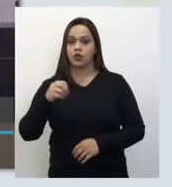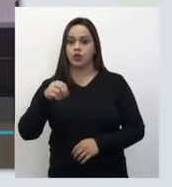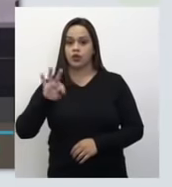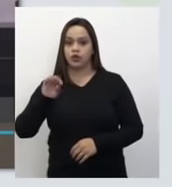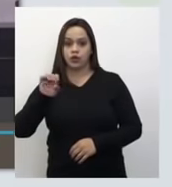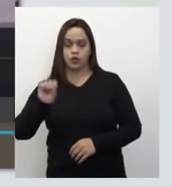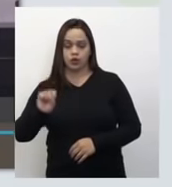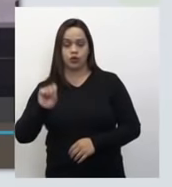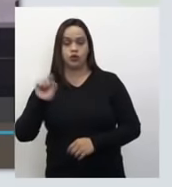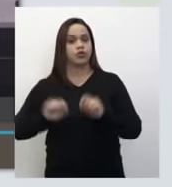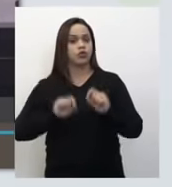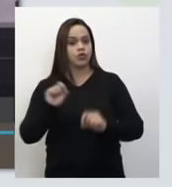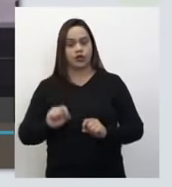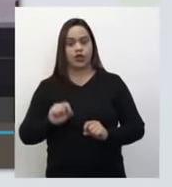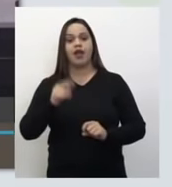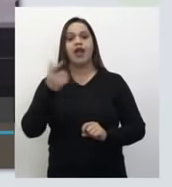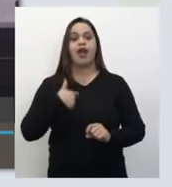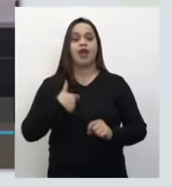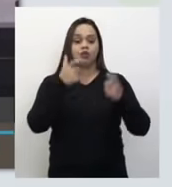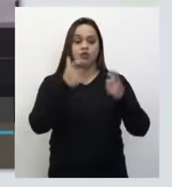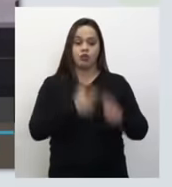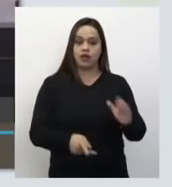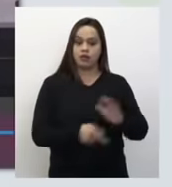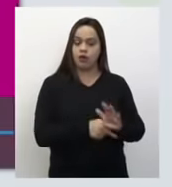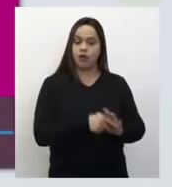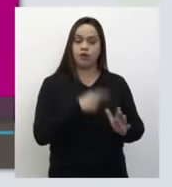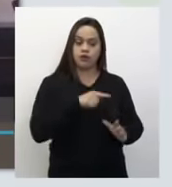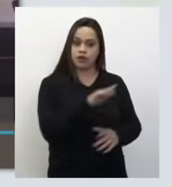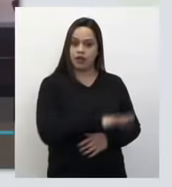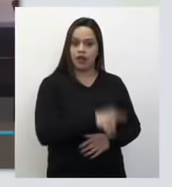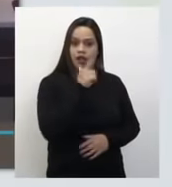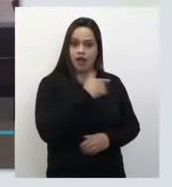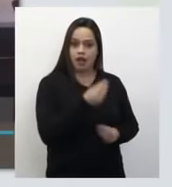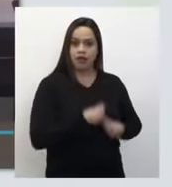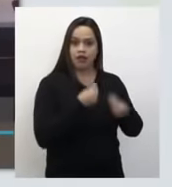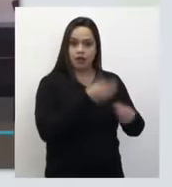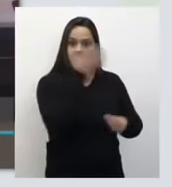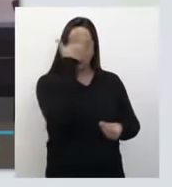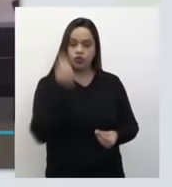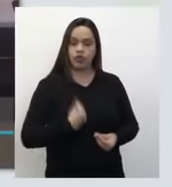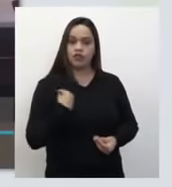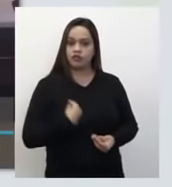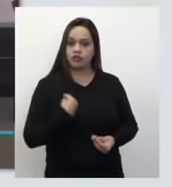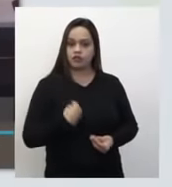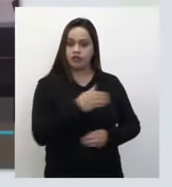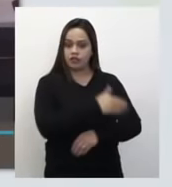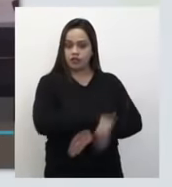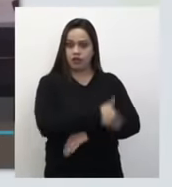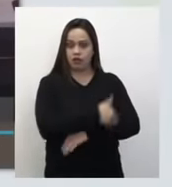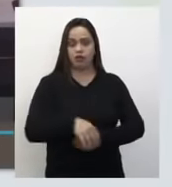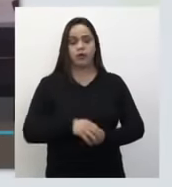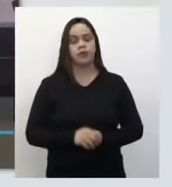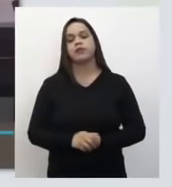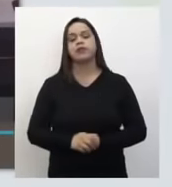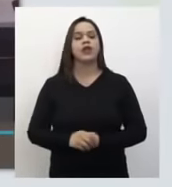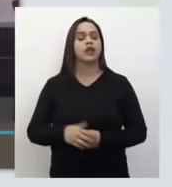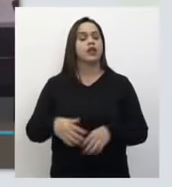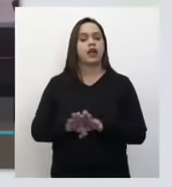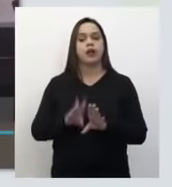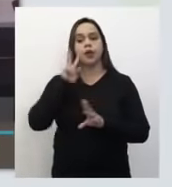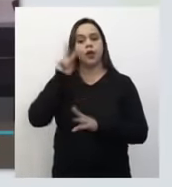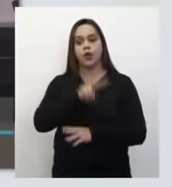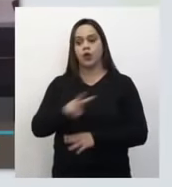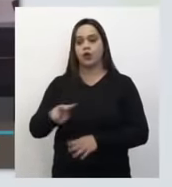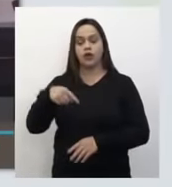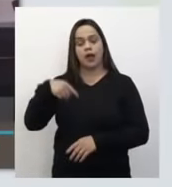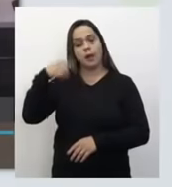pessoas em situação de vulnerabilidade ou em situação de rua. Olhar de uma forma mais atenta para o meio e pensar em formas